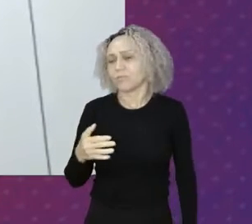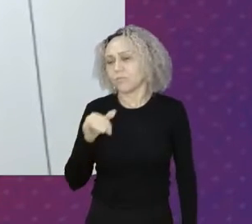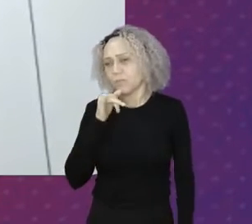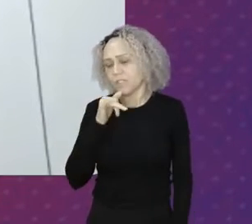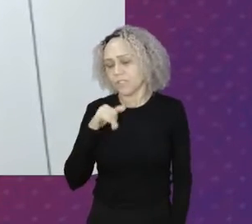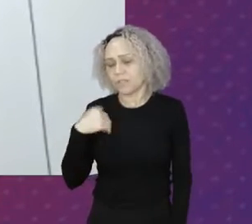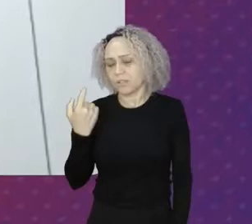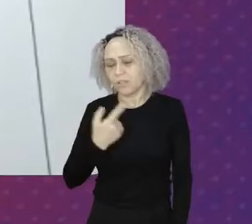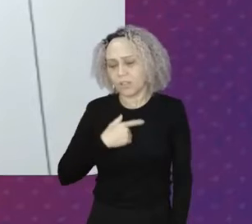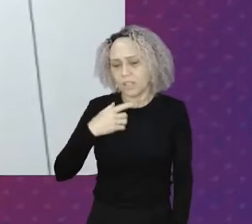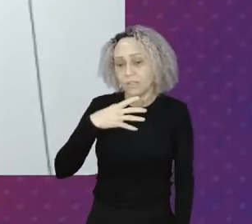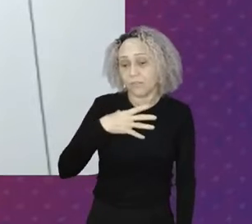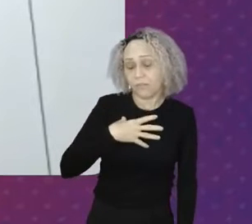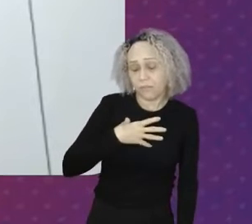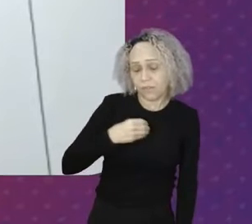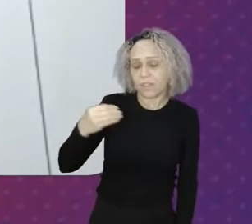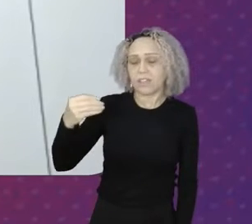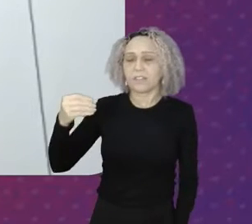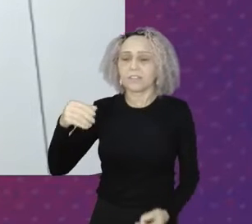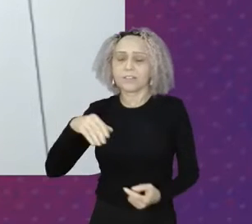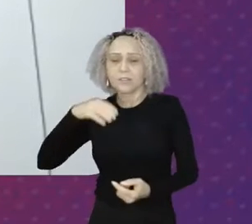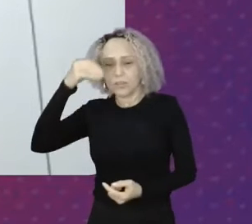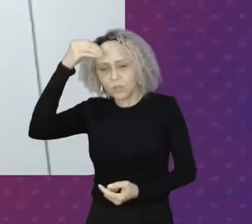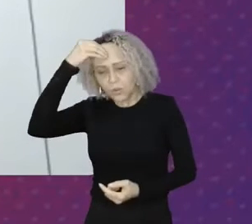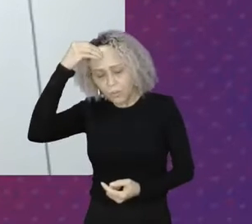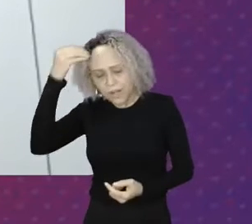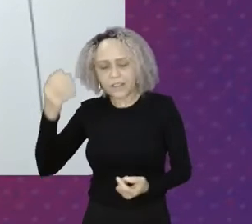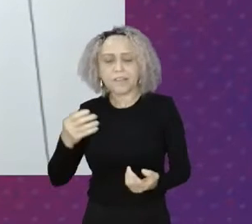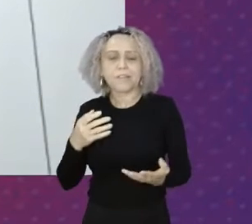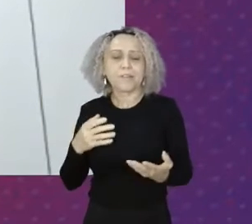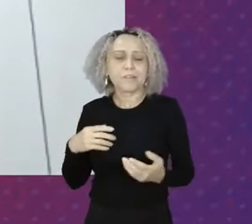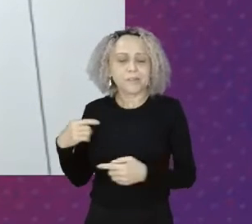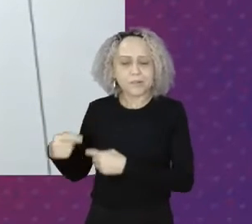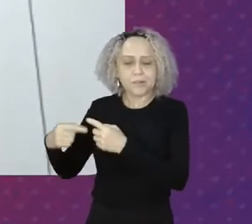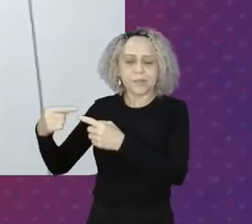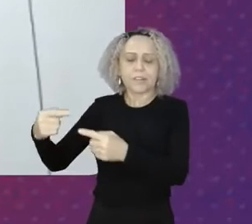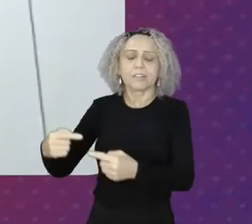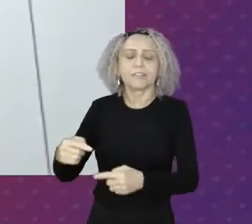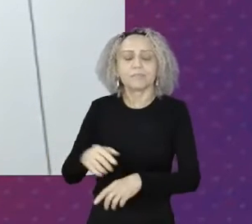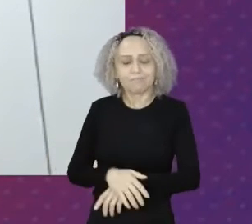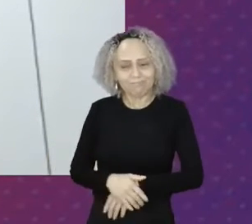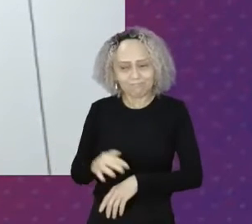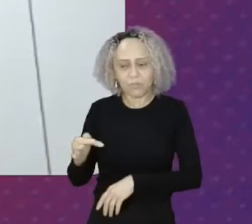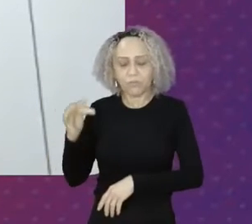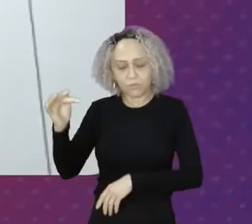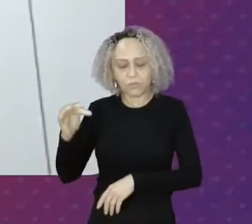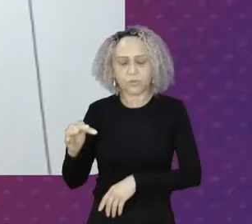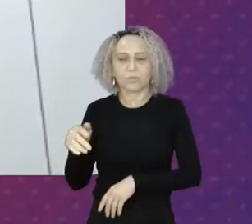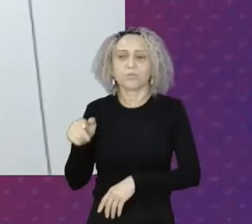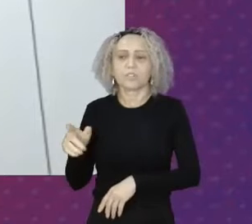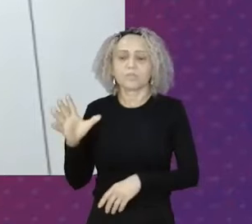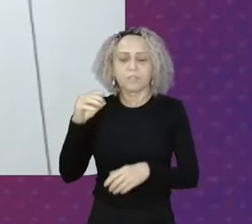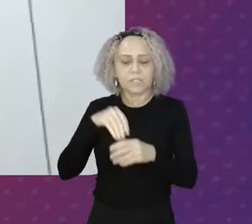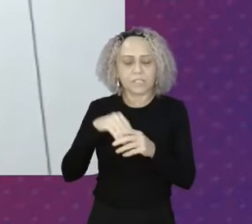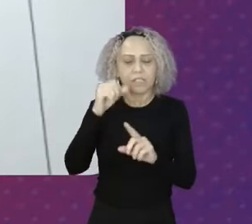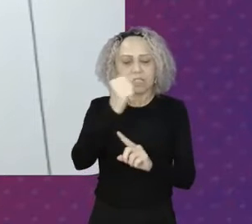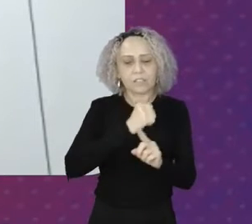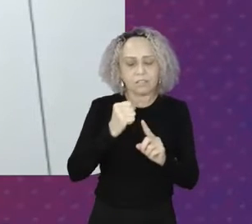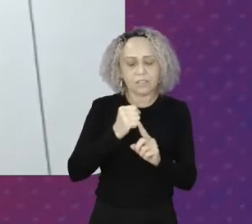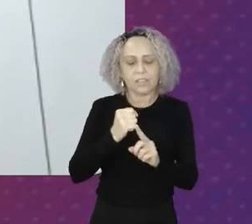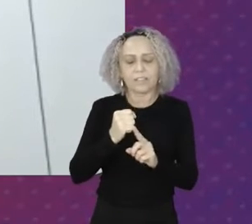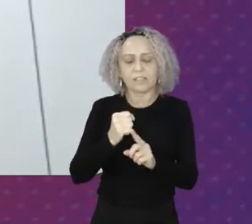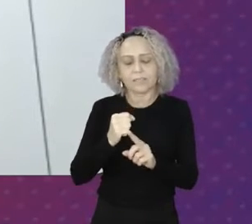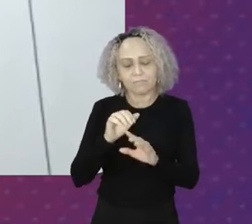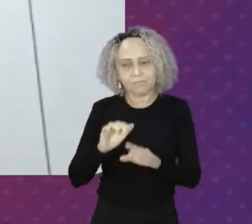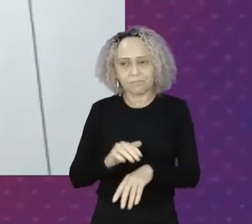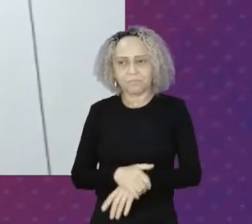sobrinhas, enfim, para todo mundo que vai construir essa sociedade também depois que